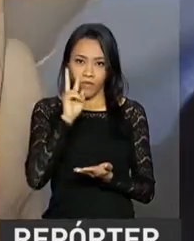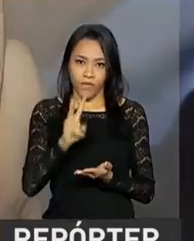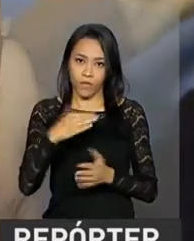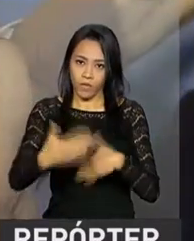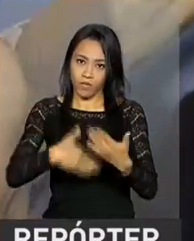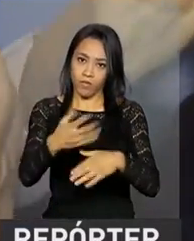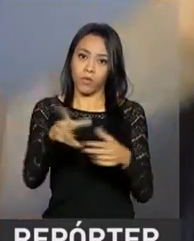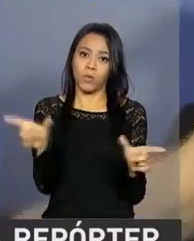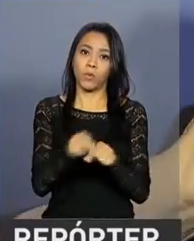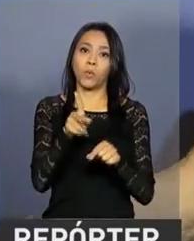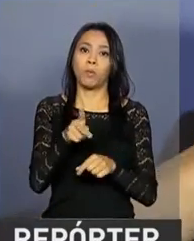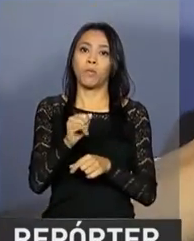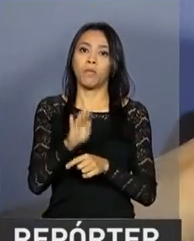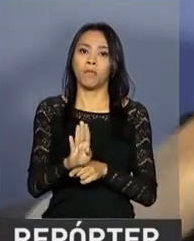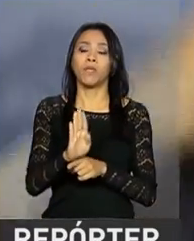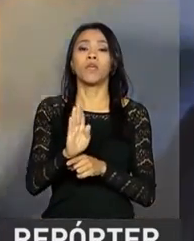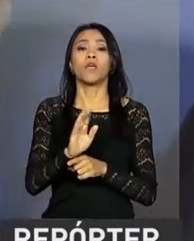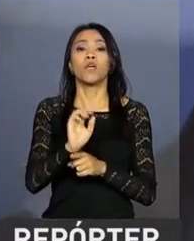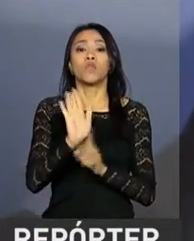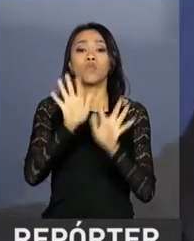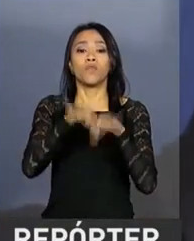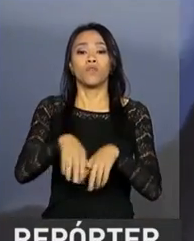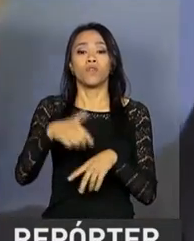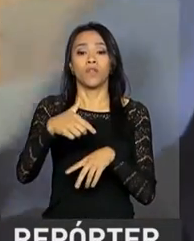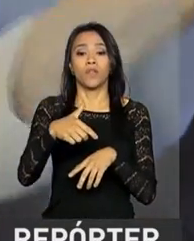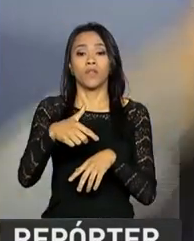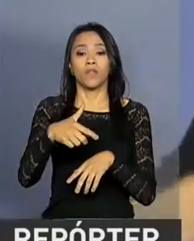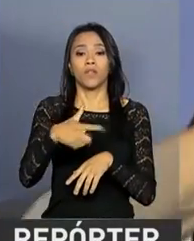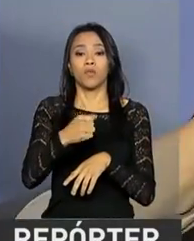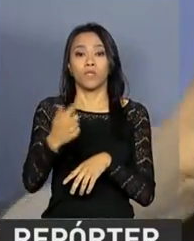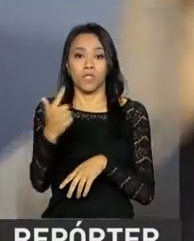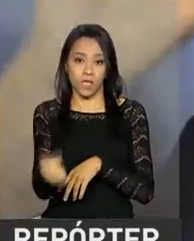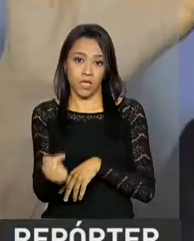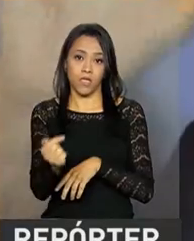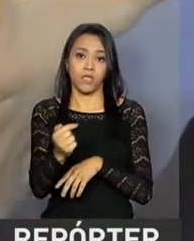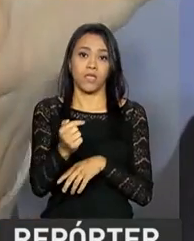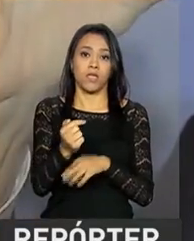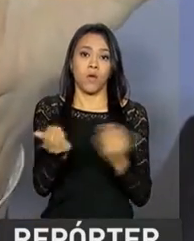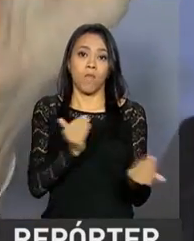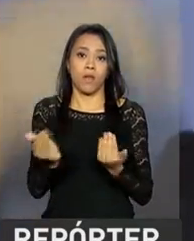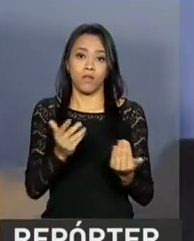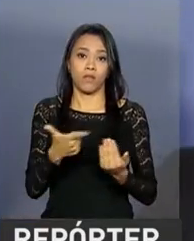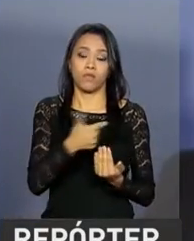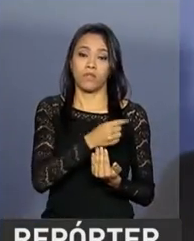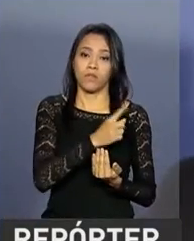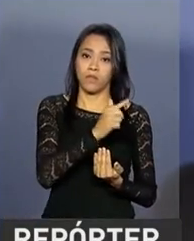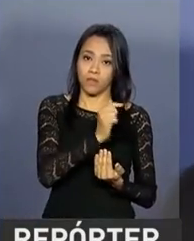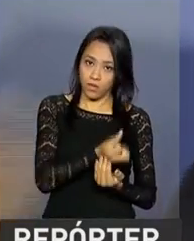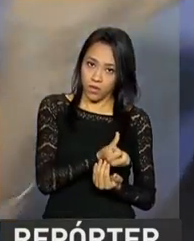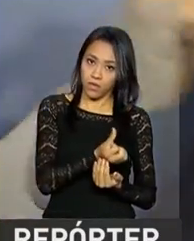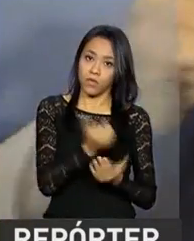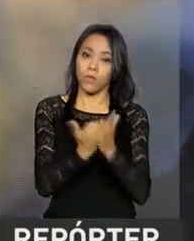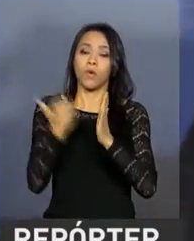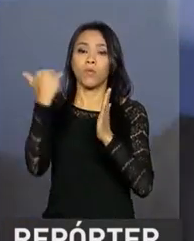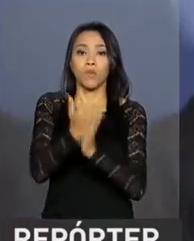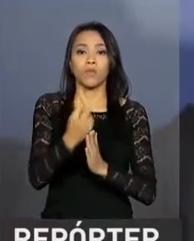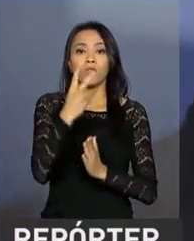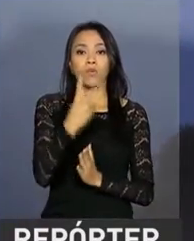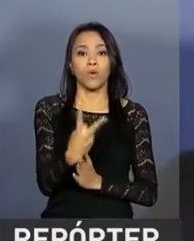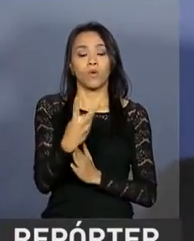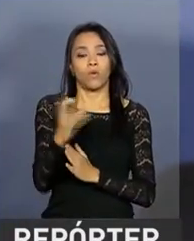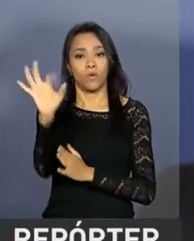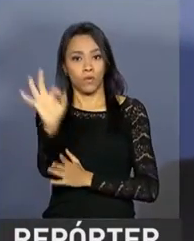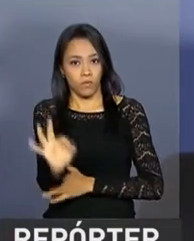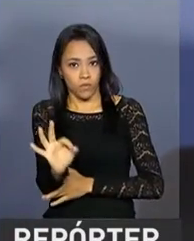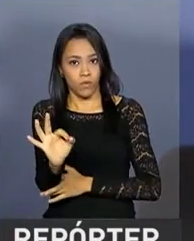poupe pib no final de 16 17 comparado com 16 um crescimento de 2% durante